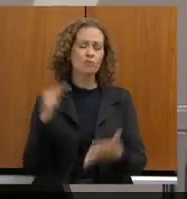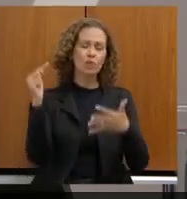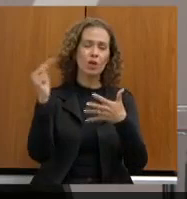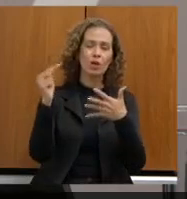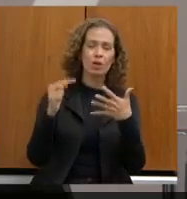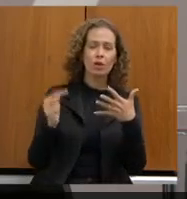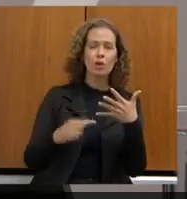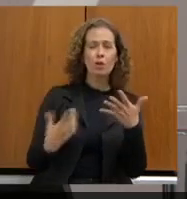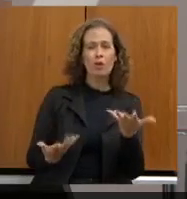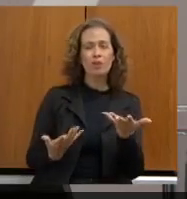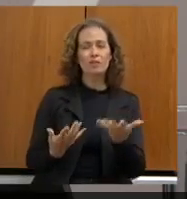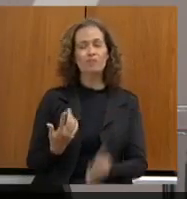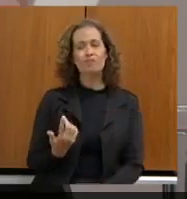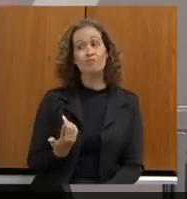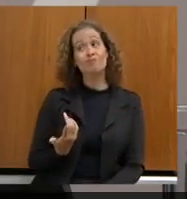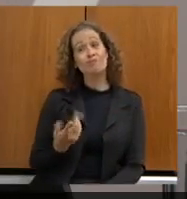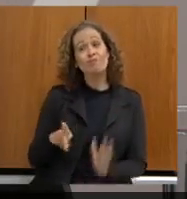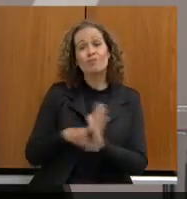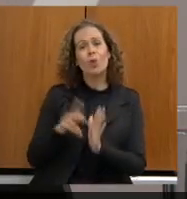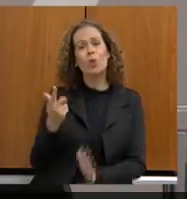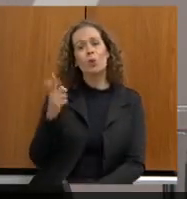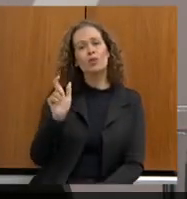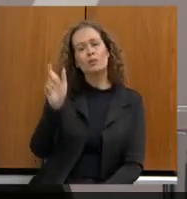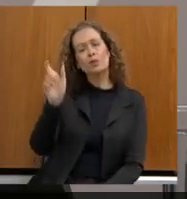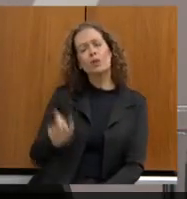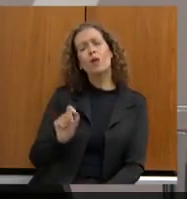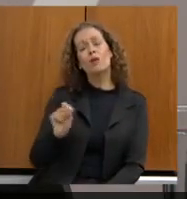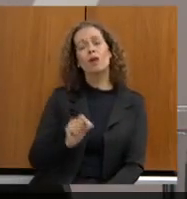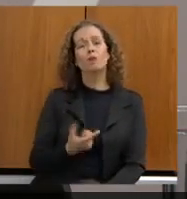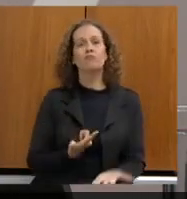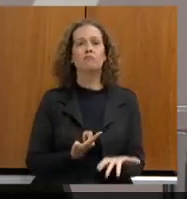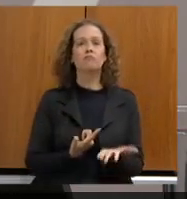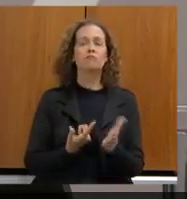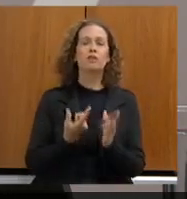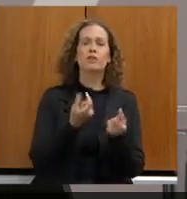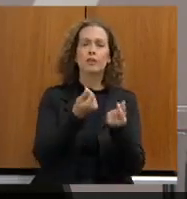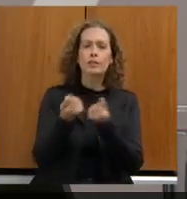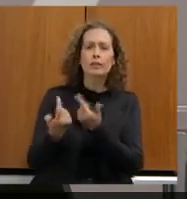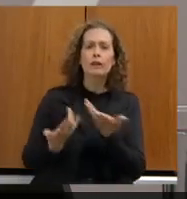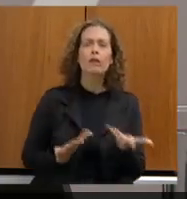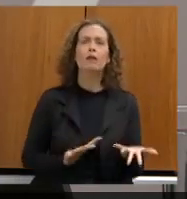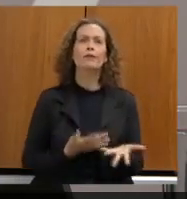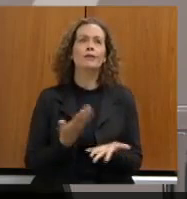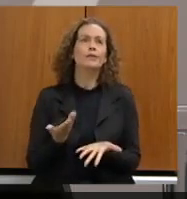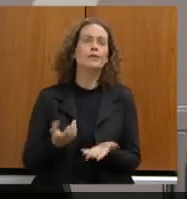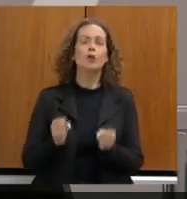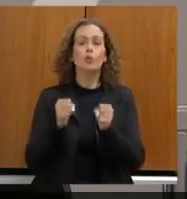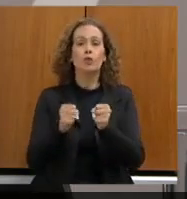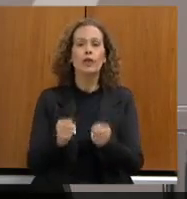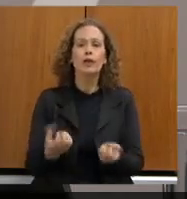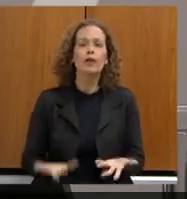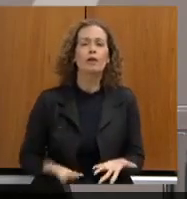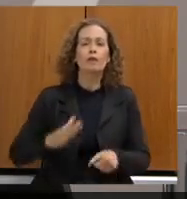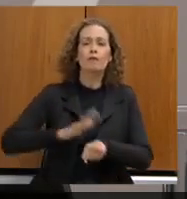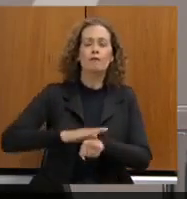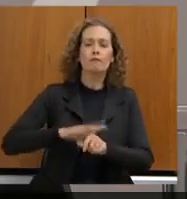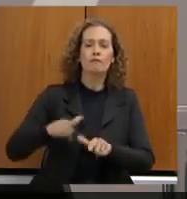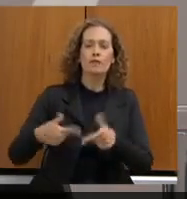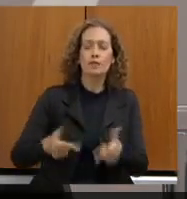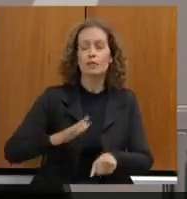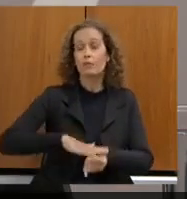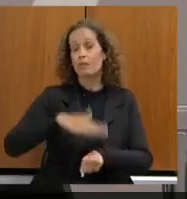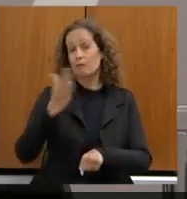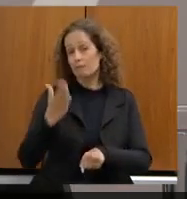que não são com o senhor é questão realmente financeira questão de poder fazer é mais